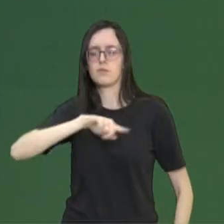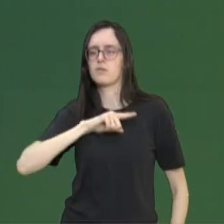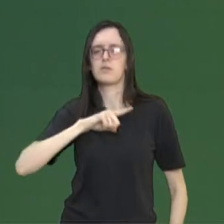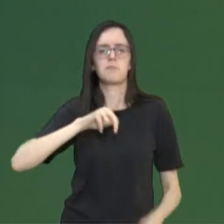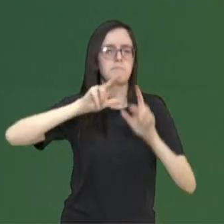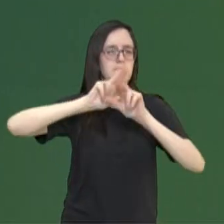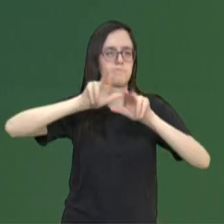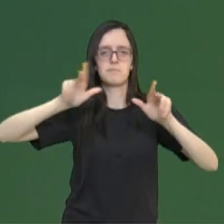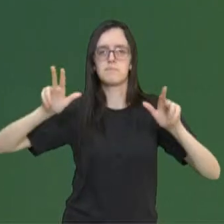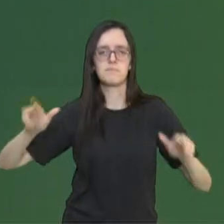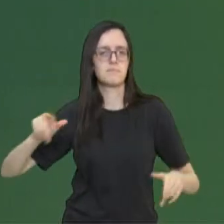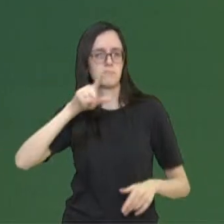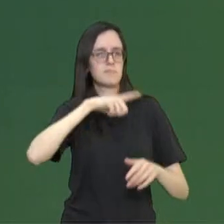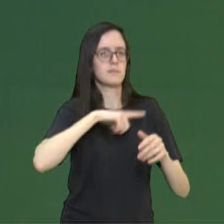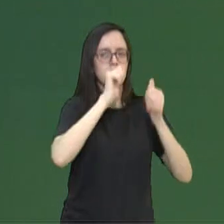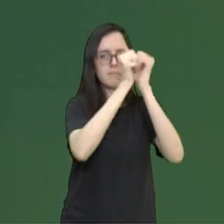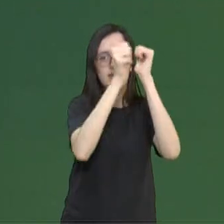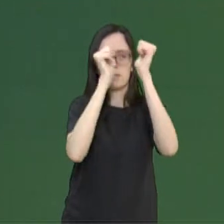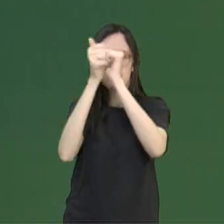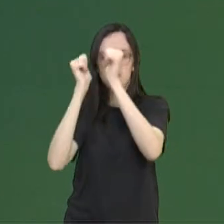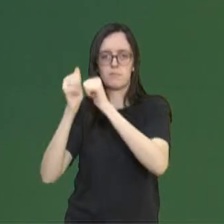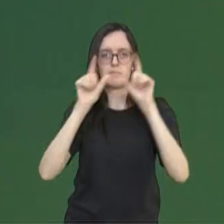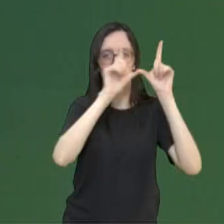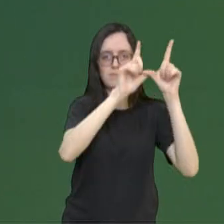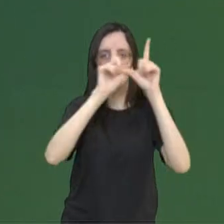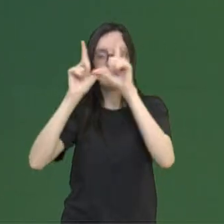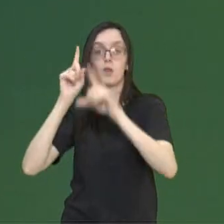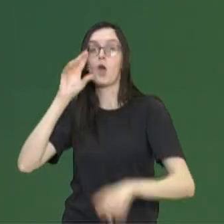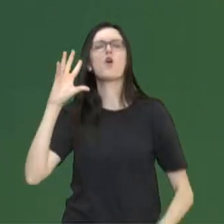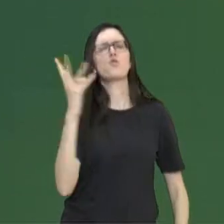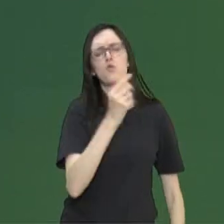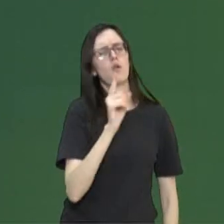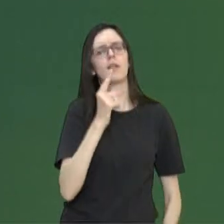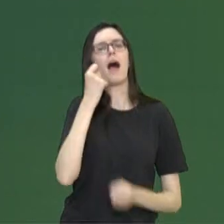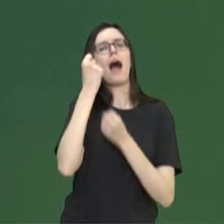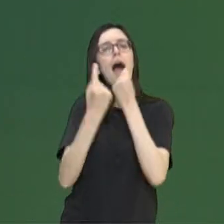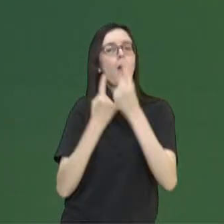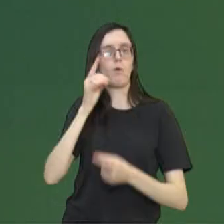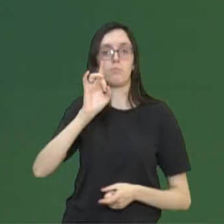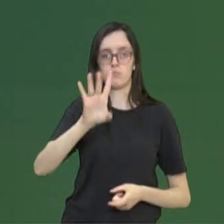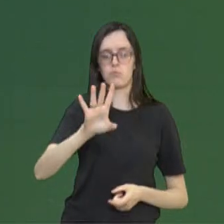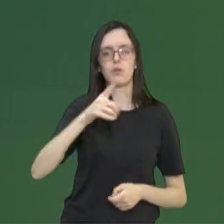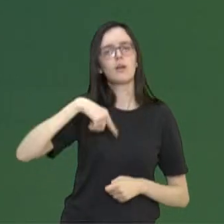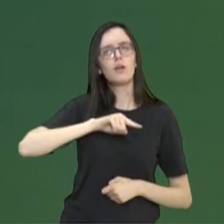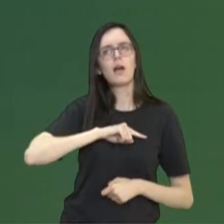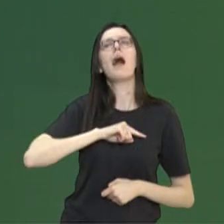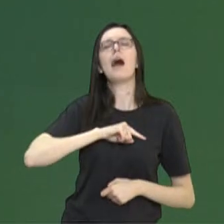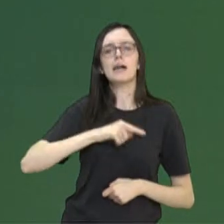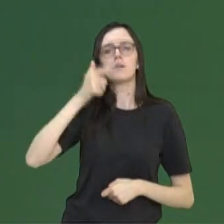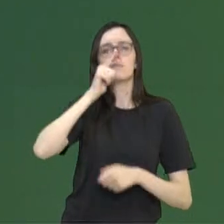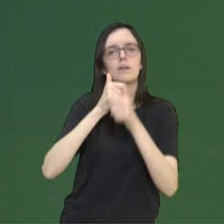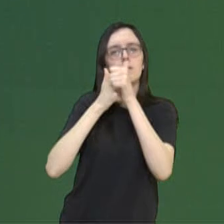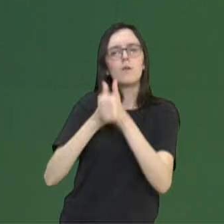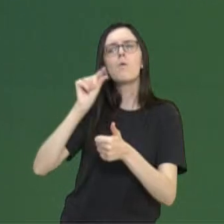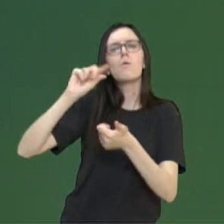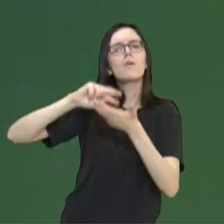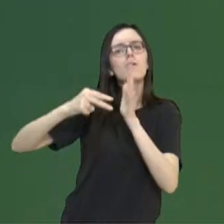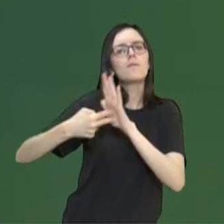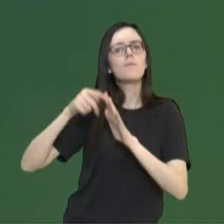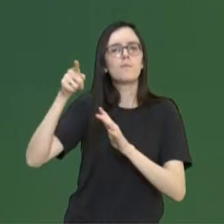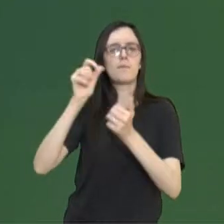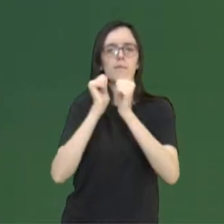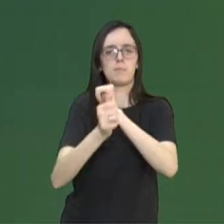várias ações, várias cenas de esporte. Não são todas, são algumas só para a gente ter uma pista do que seriam esses